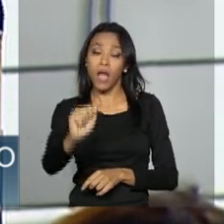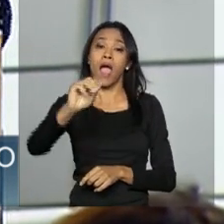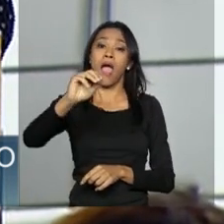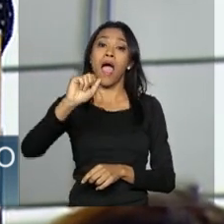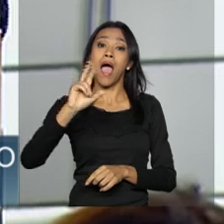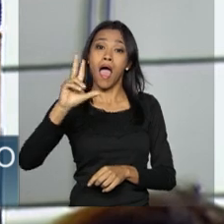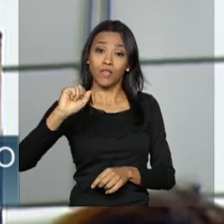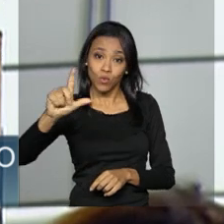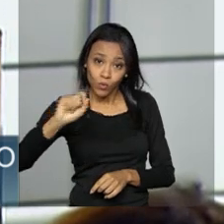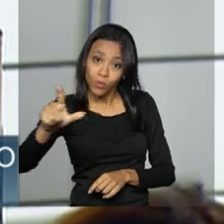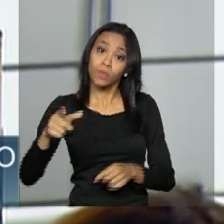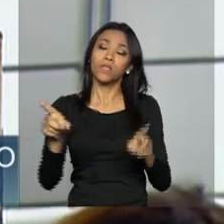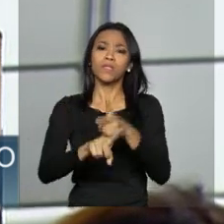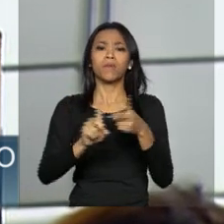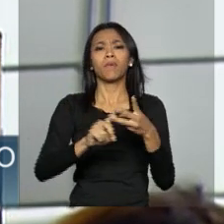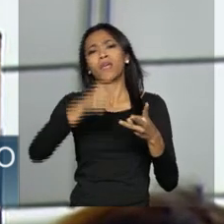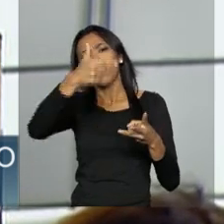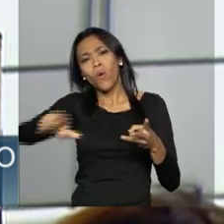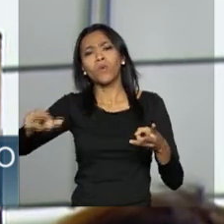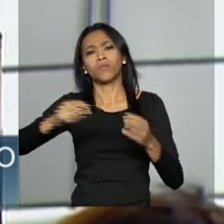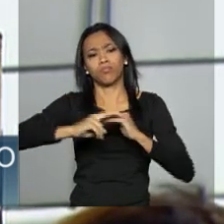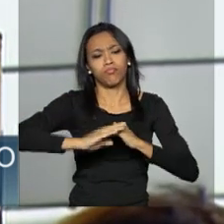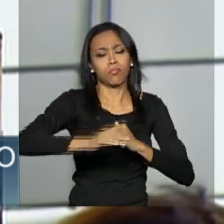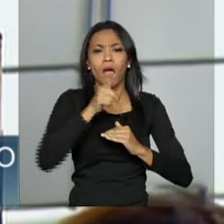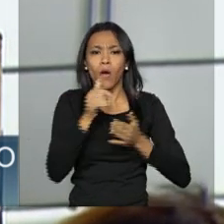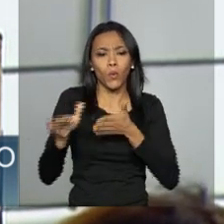hidroviárias. Inclui também a participação